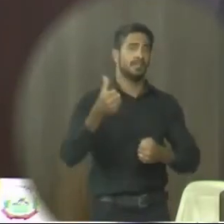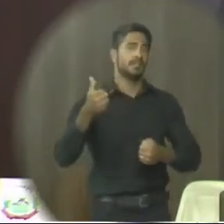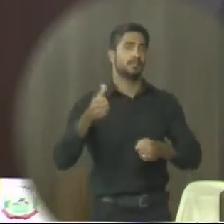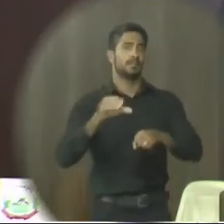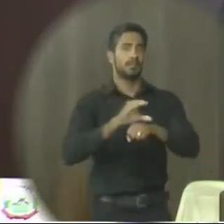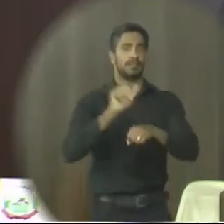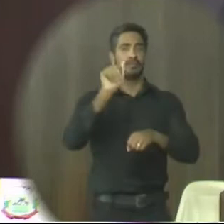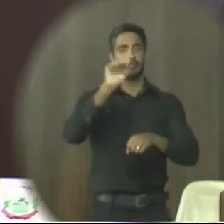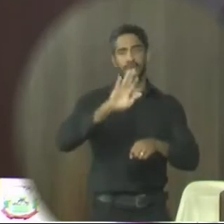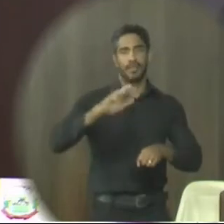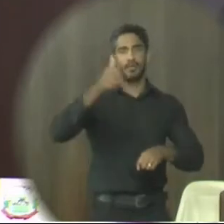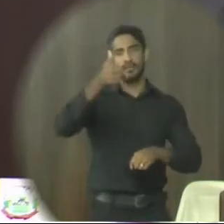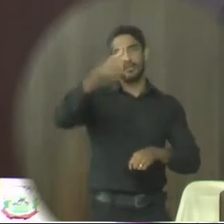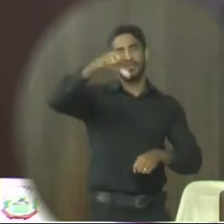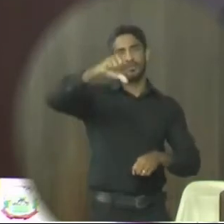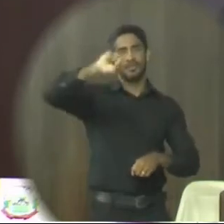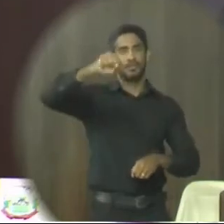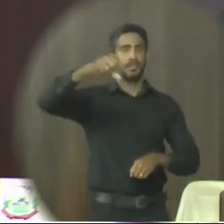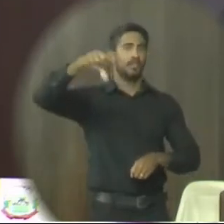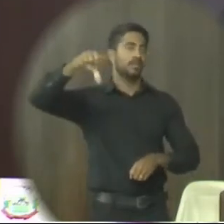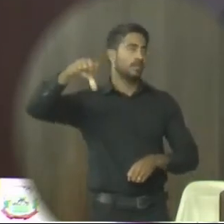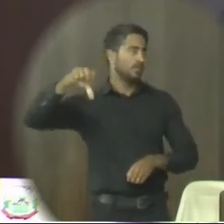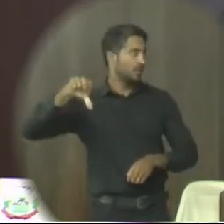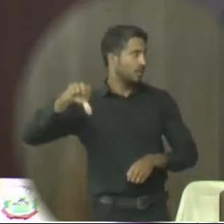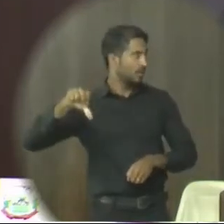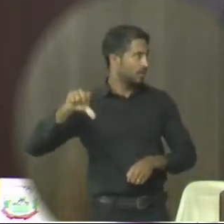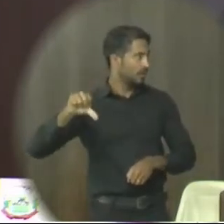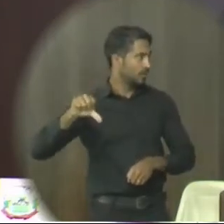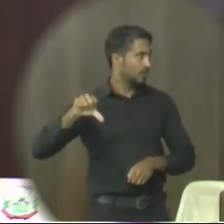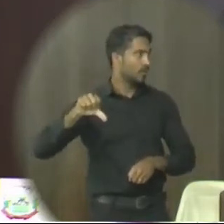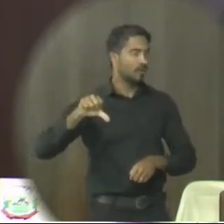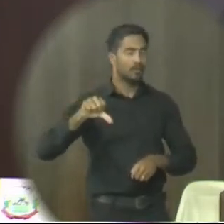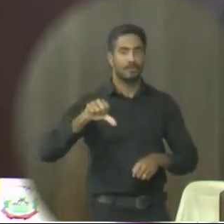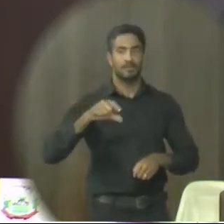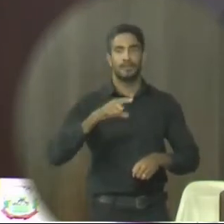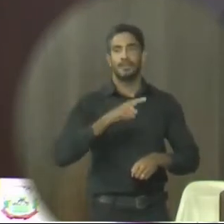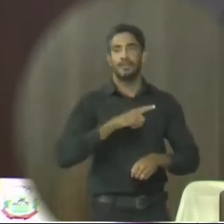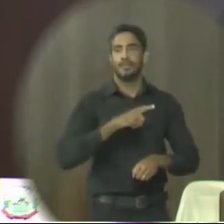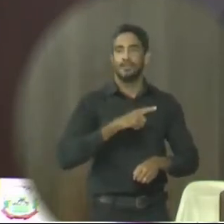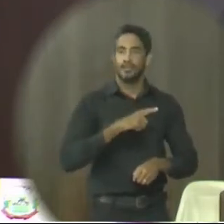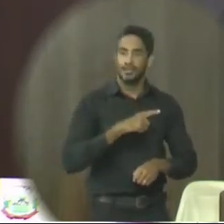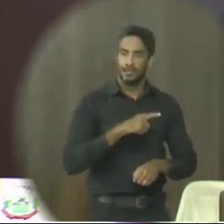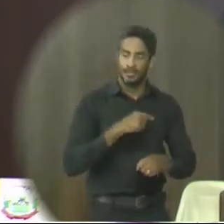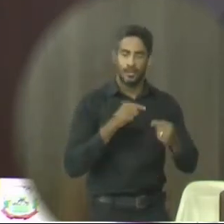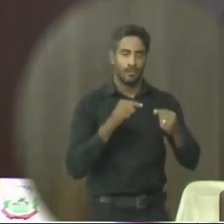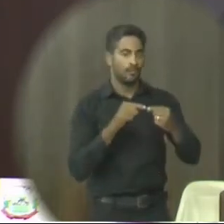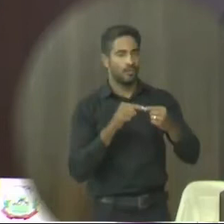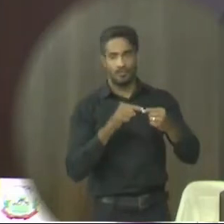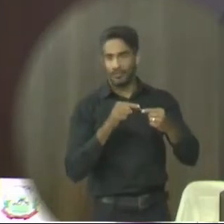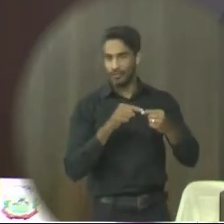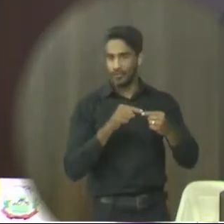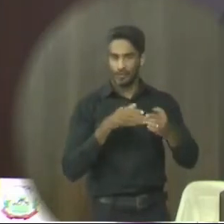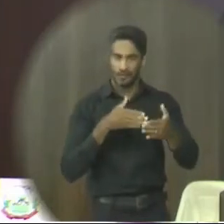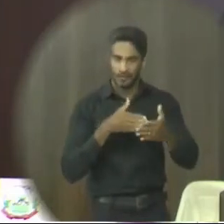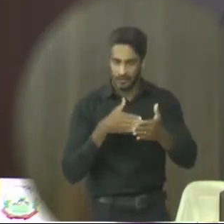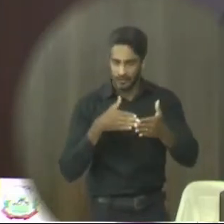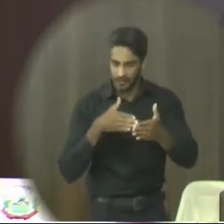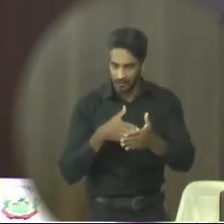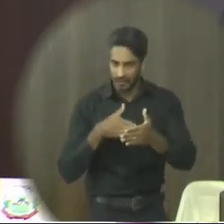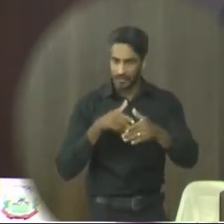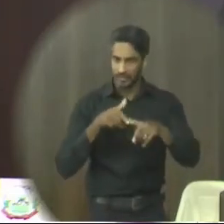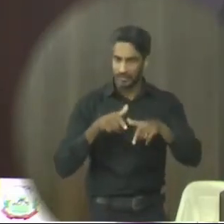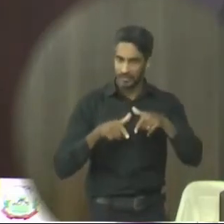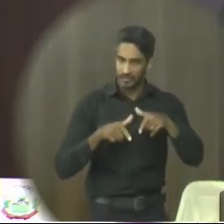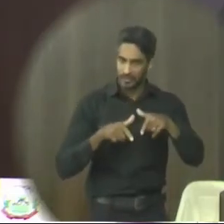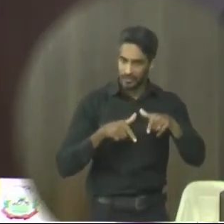Federal de 1989, em razão da inobservância dos limites estabelecidos na